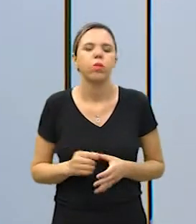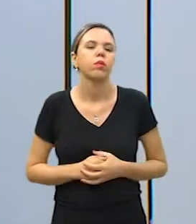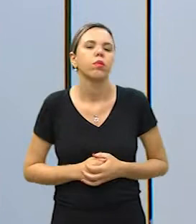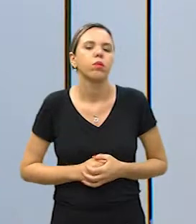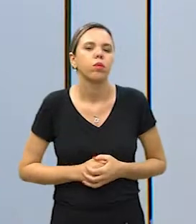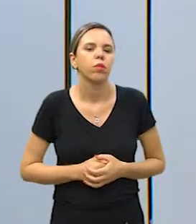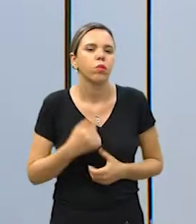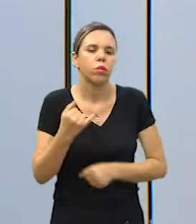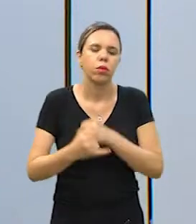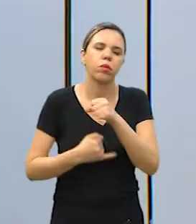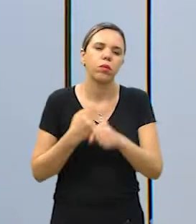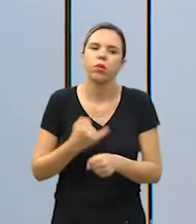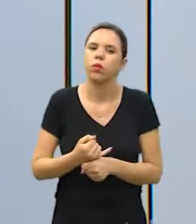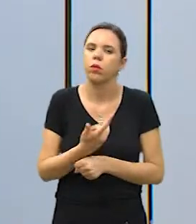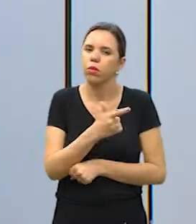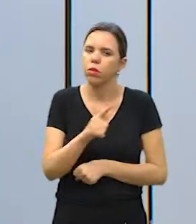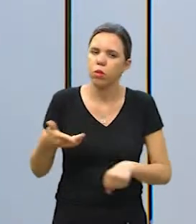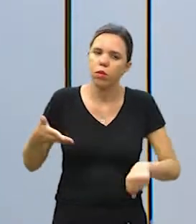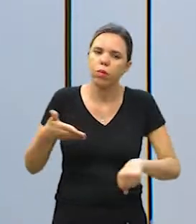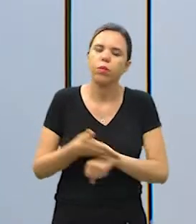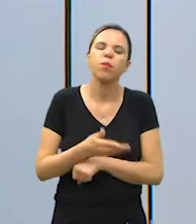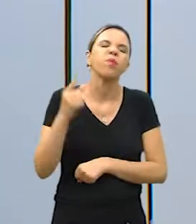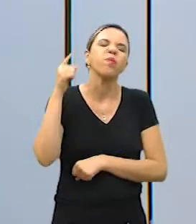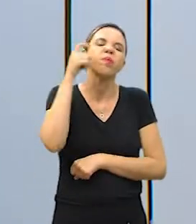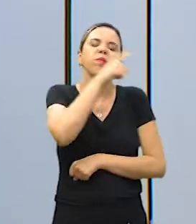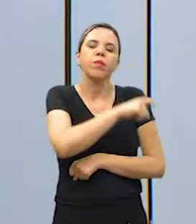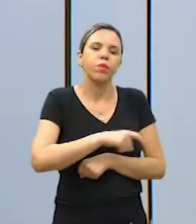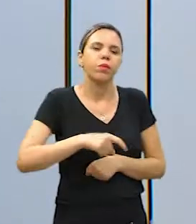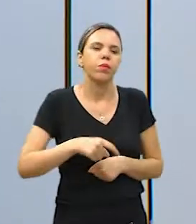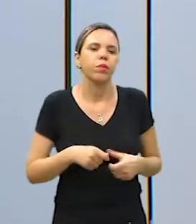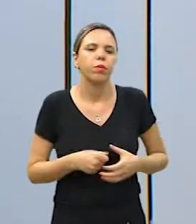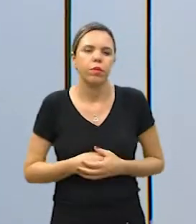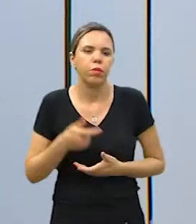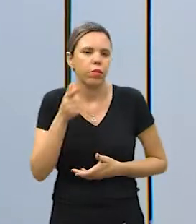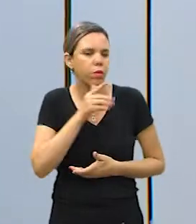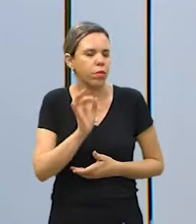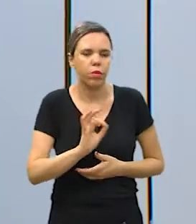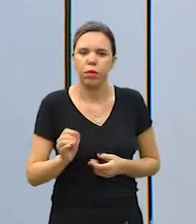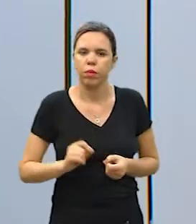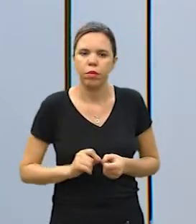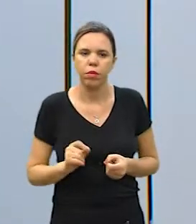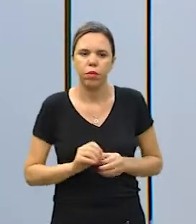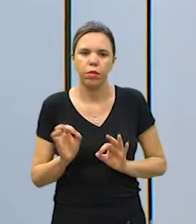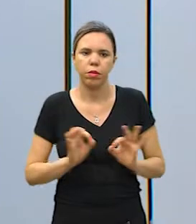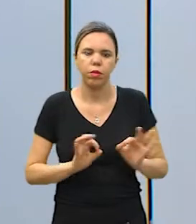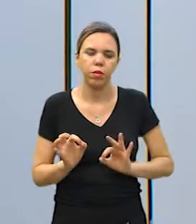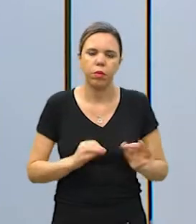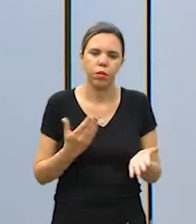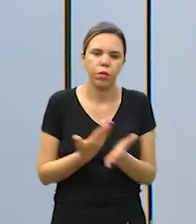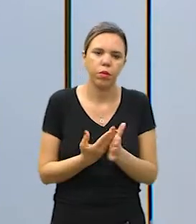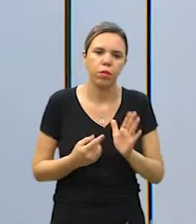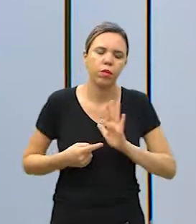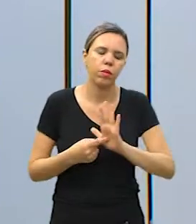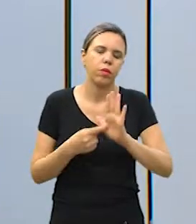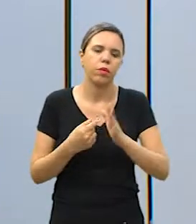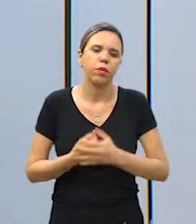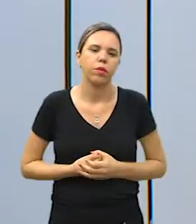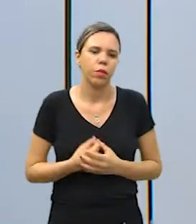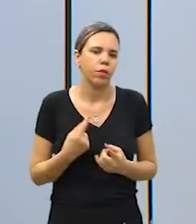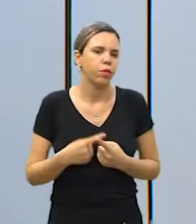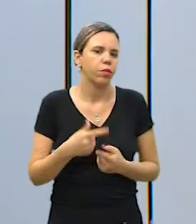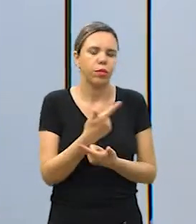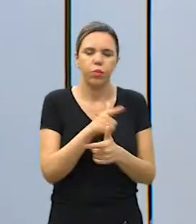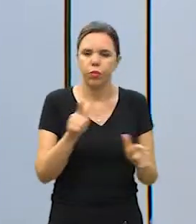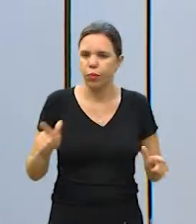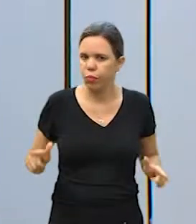lidar com internet porque não tinham acesso, tinham dificuldade, não conseguiam preparar uma aula e apresentar,